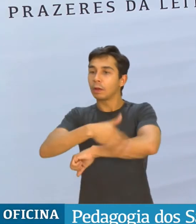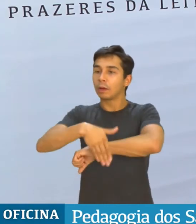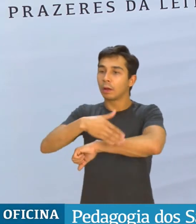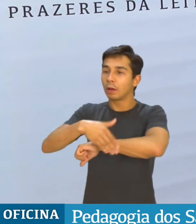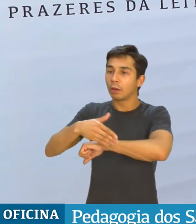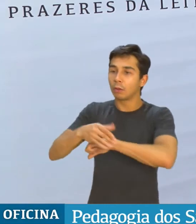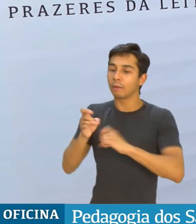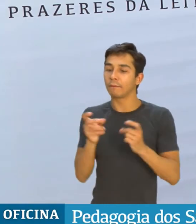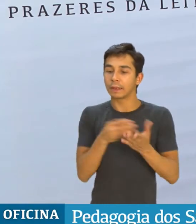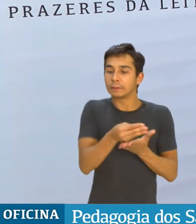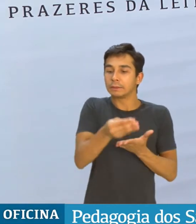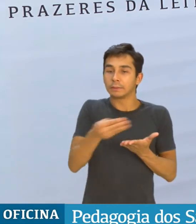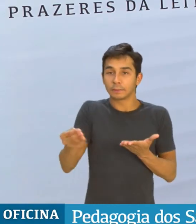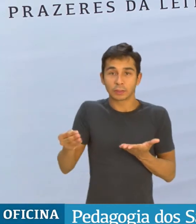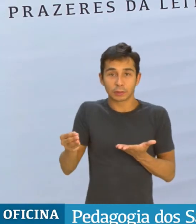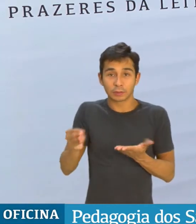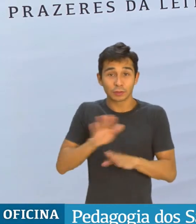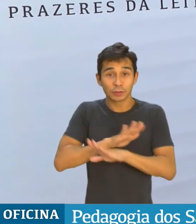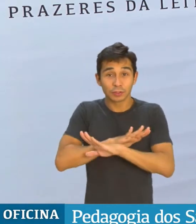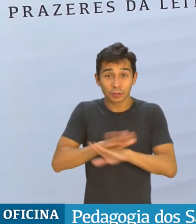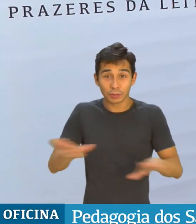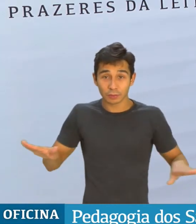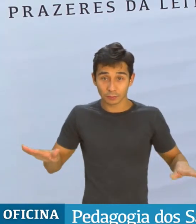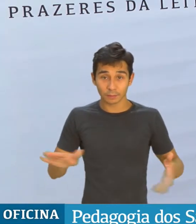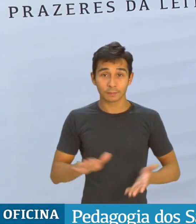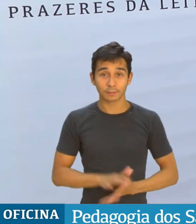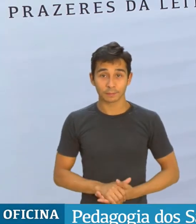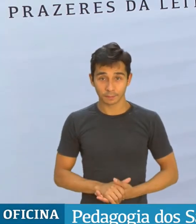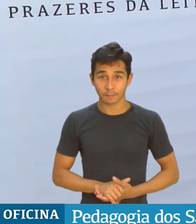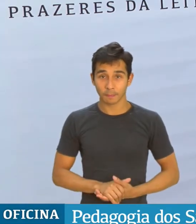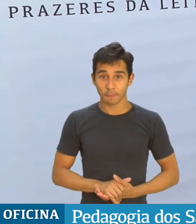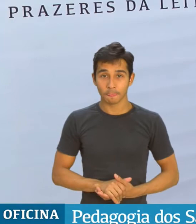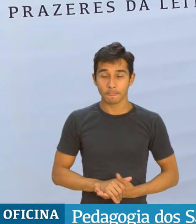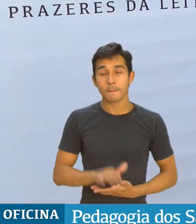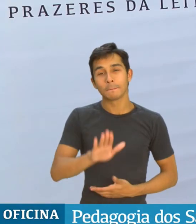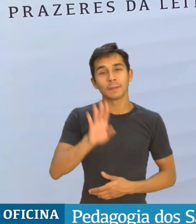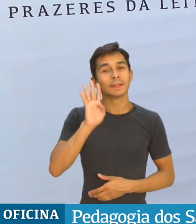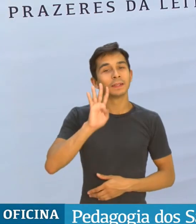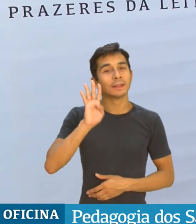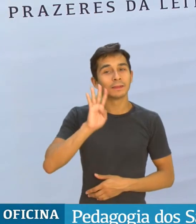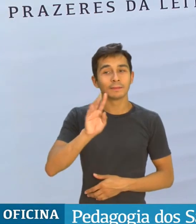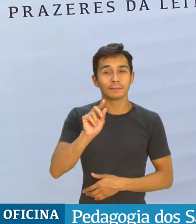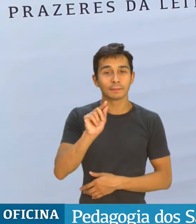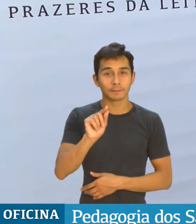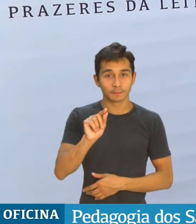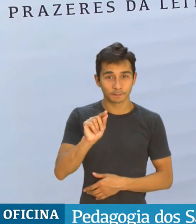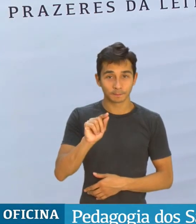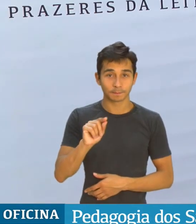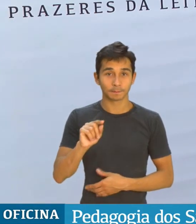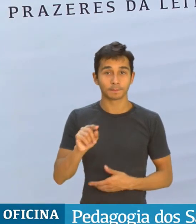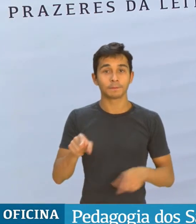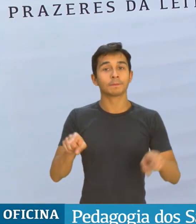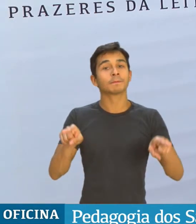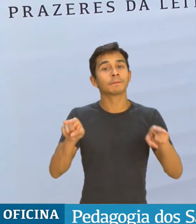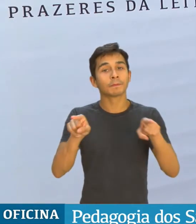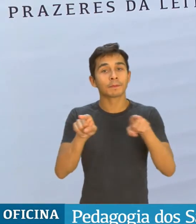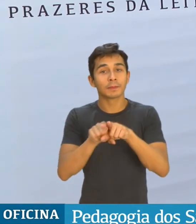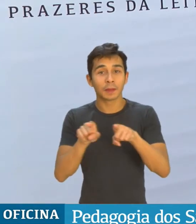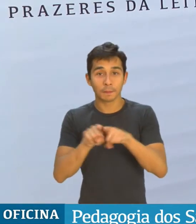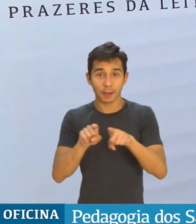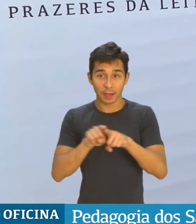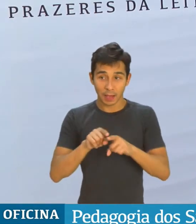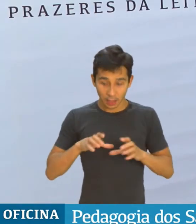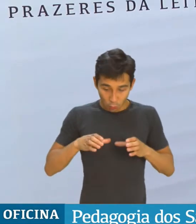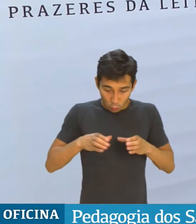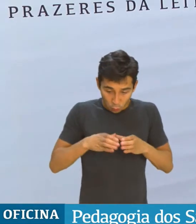mangueando, vendendo. Mas a gente tem uma coisa muito bacana, é que a gente conseguiu também fazer o nosso